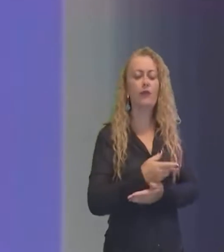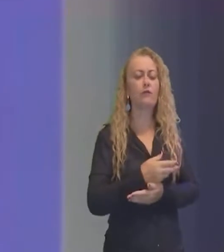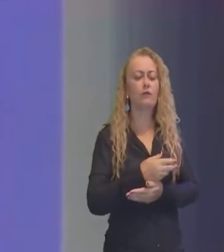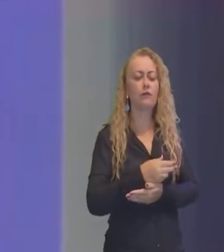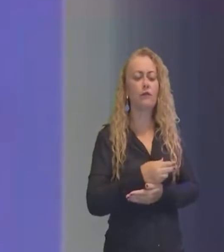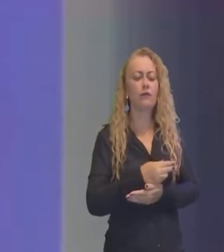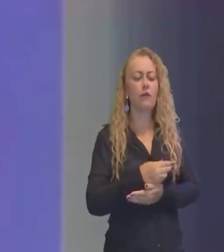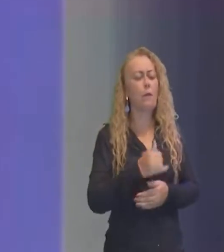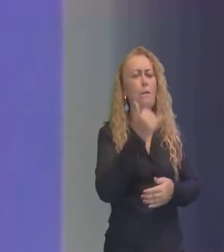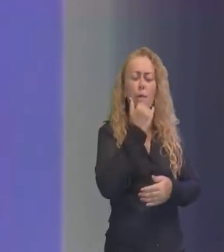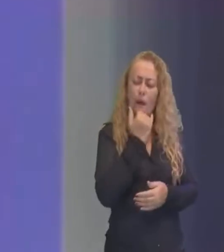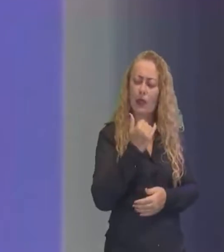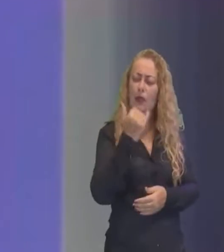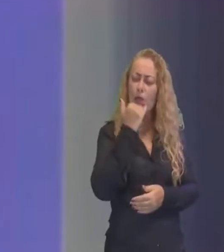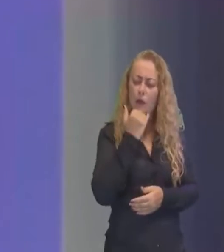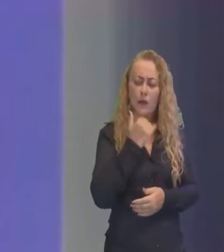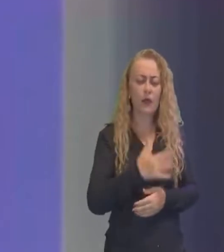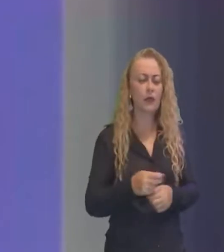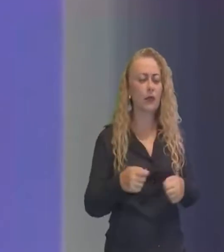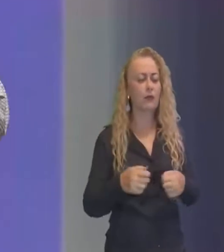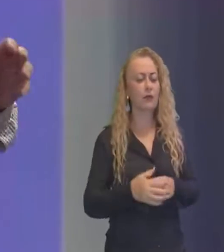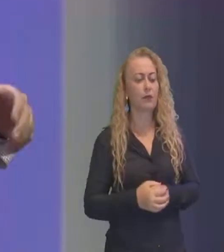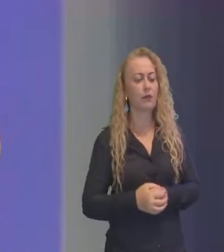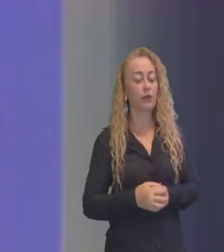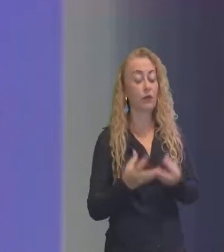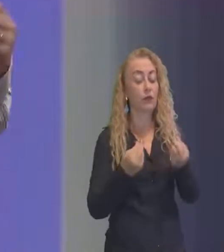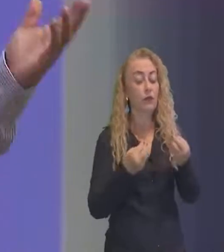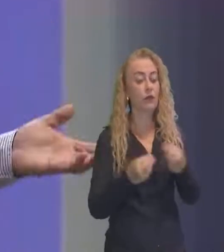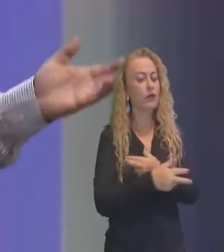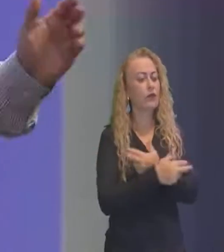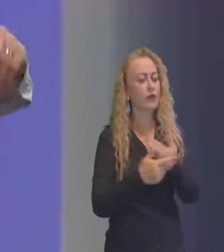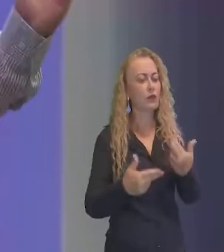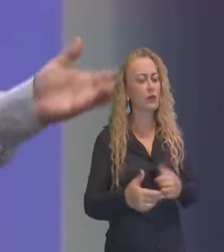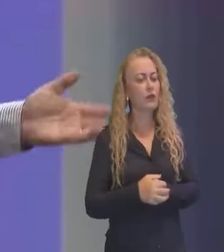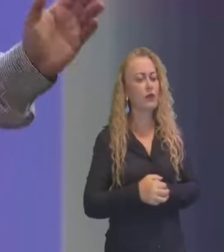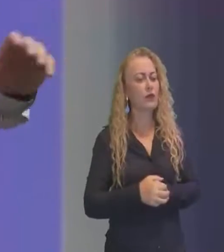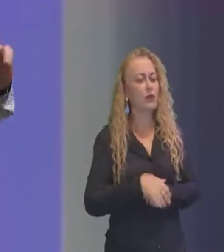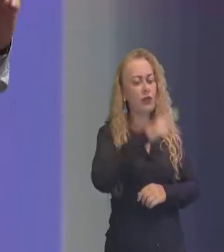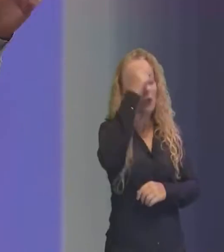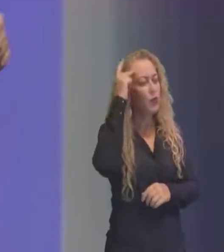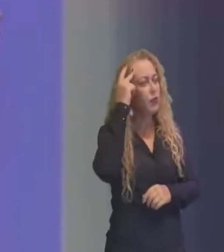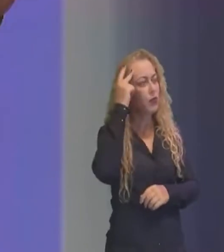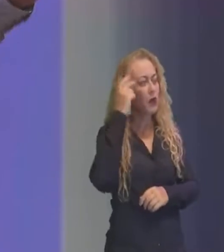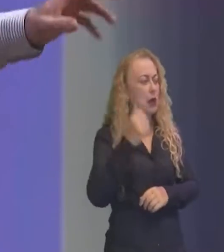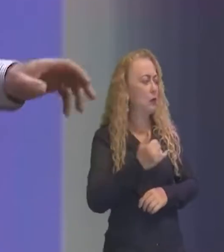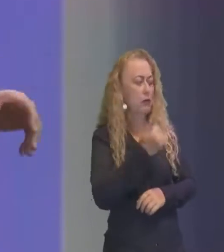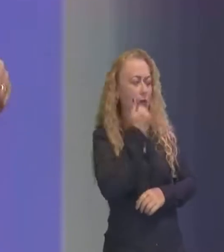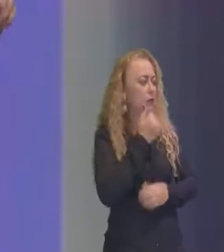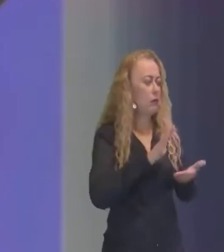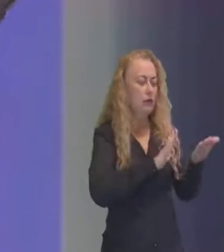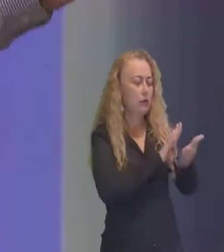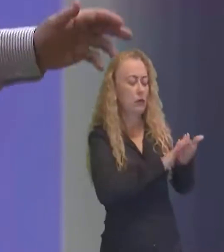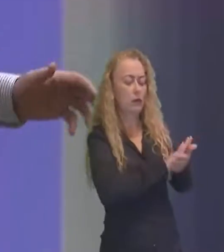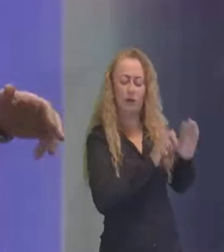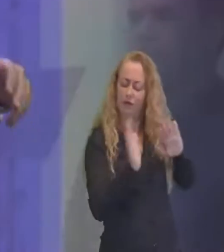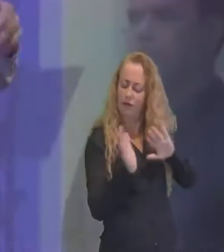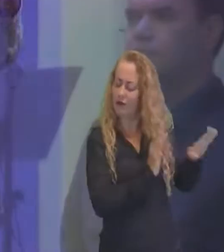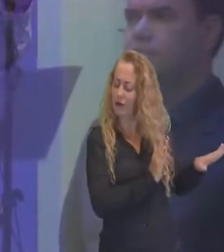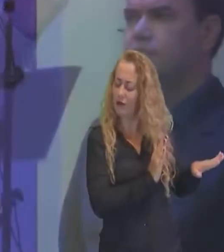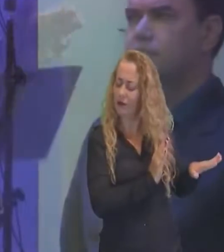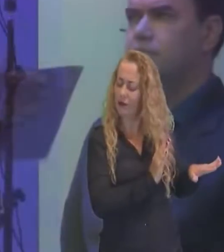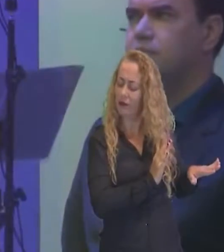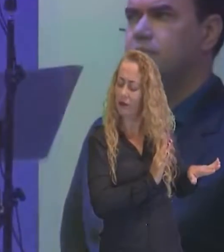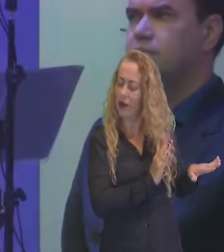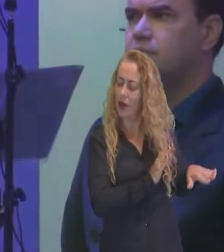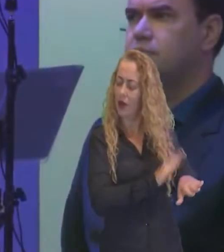me perdoe. E muitas vezes o outro diz que não perdoa, e aí há um tempo em que nós podemos